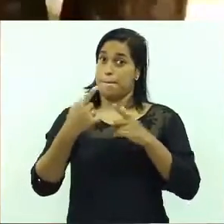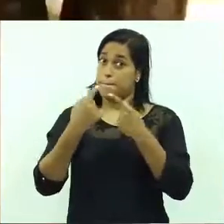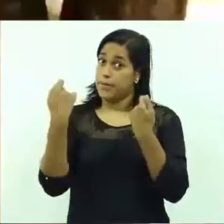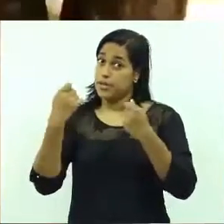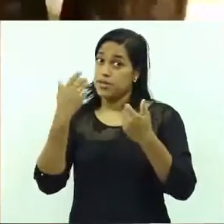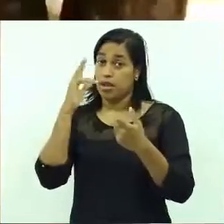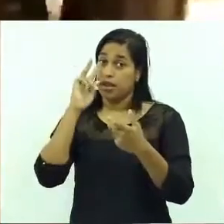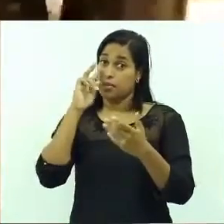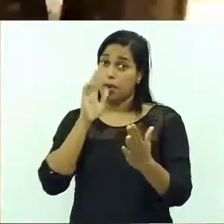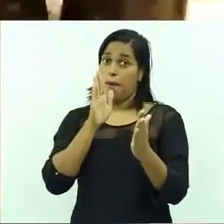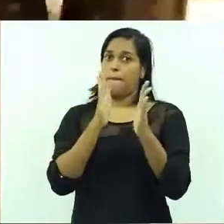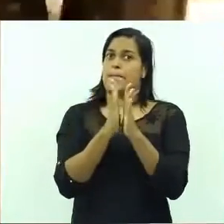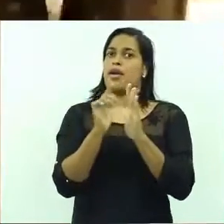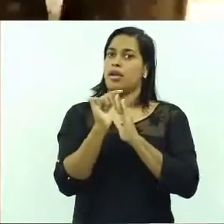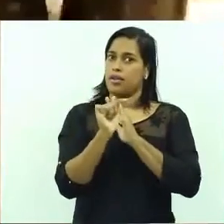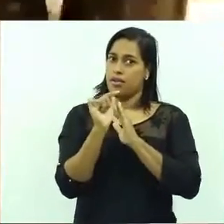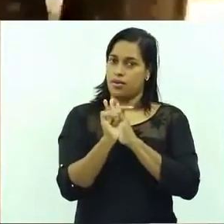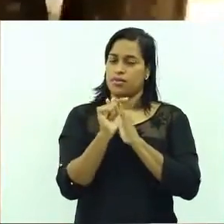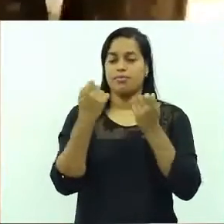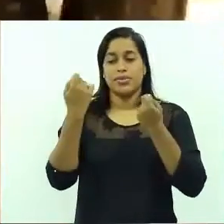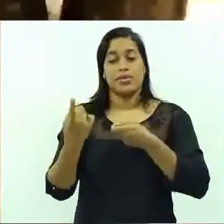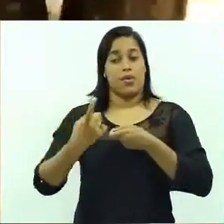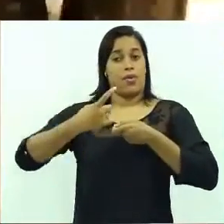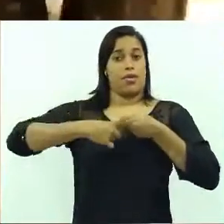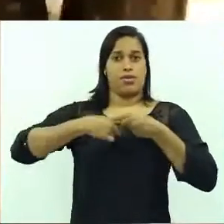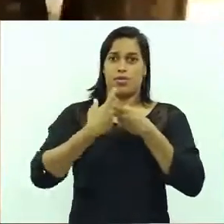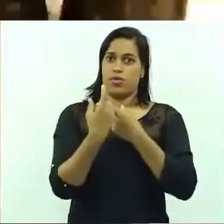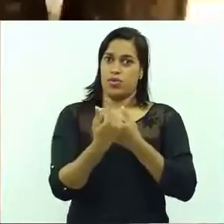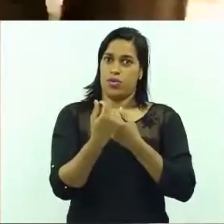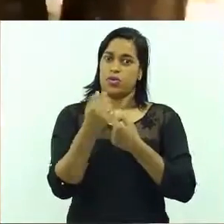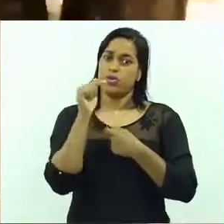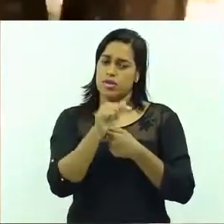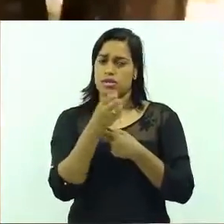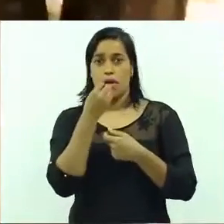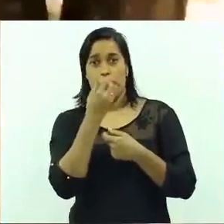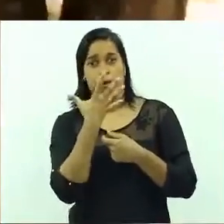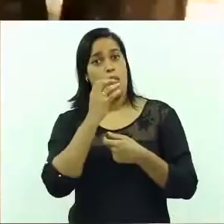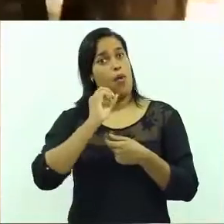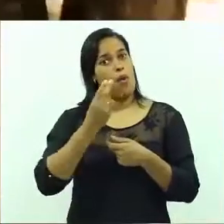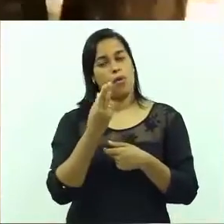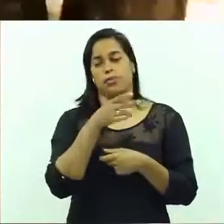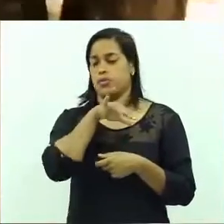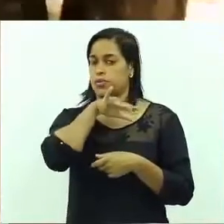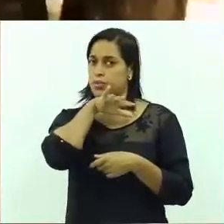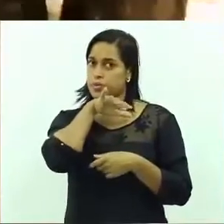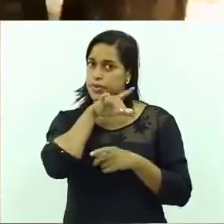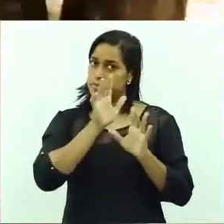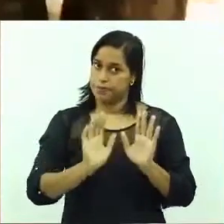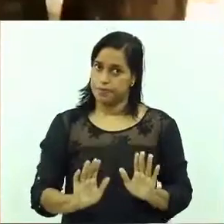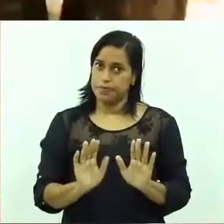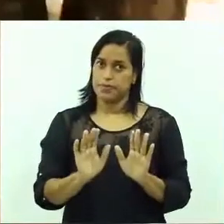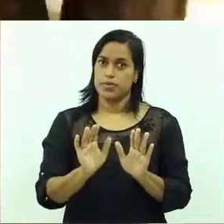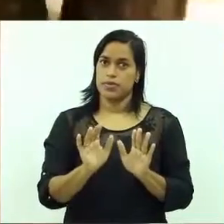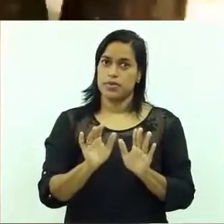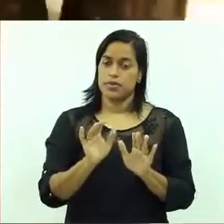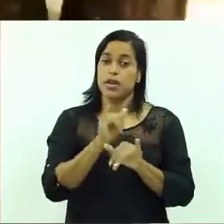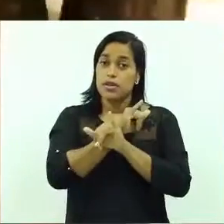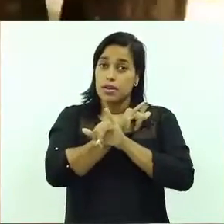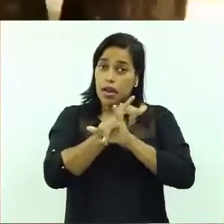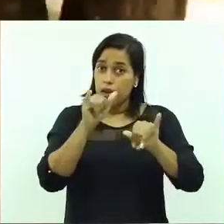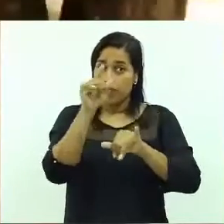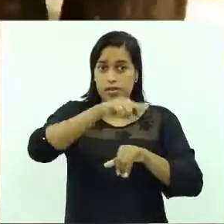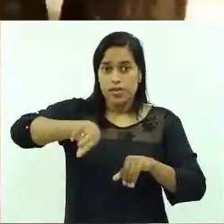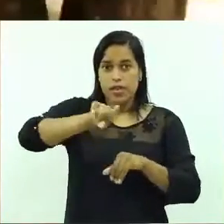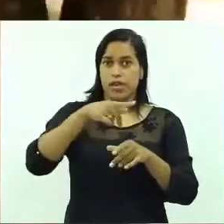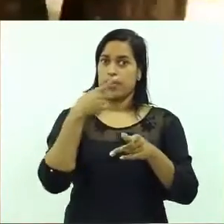financiamento vai atingir a taxa de retorno que vai dizer se esse empreendimento é bom ou não é. E como mensagem final, eu estou falando de